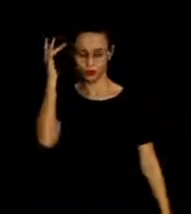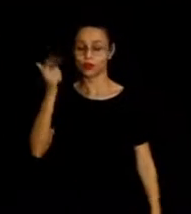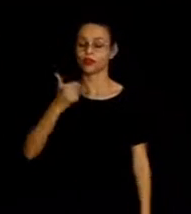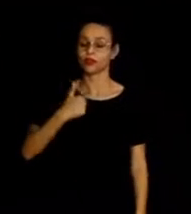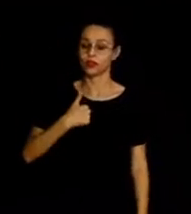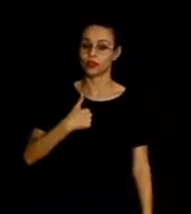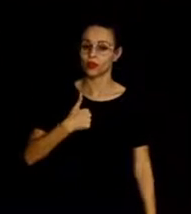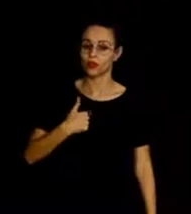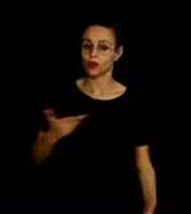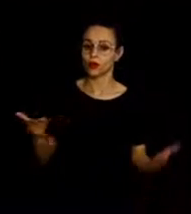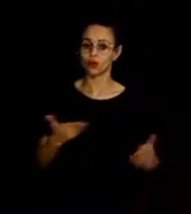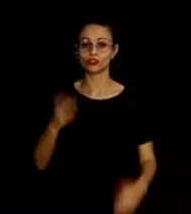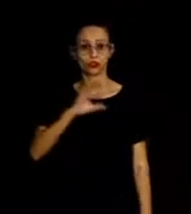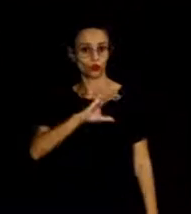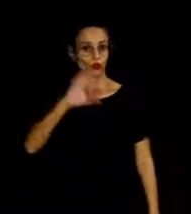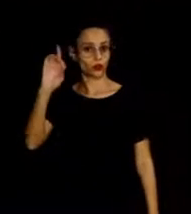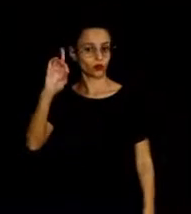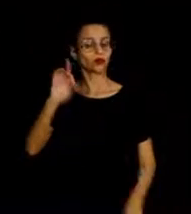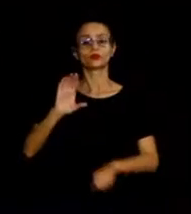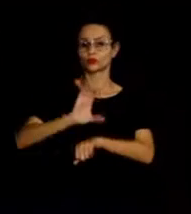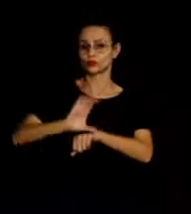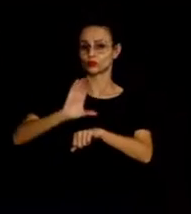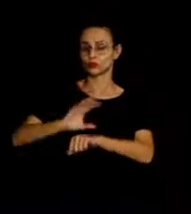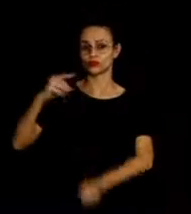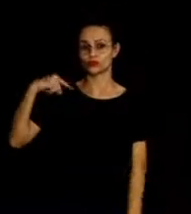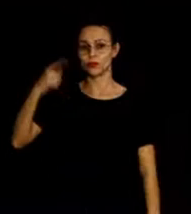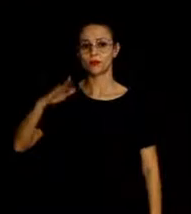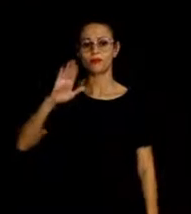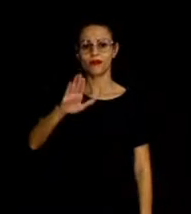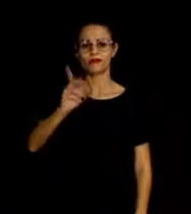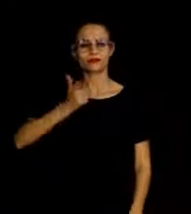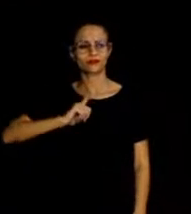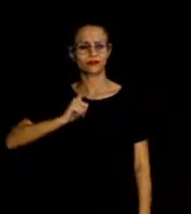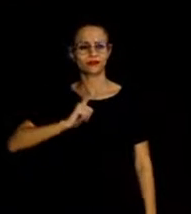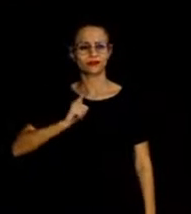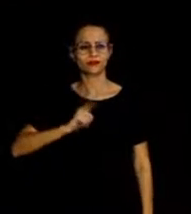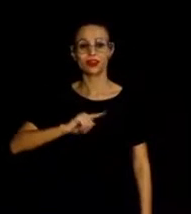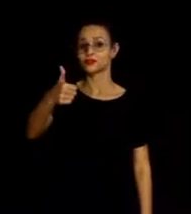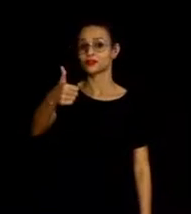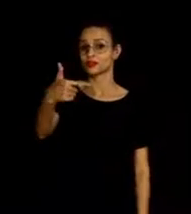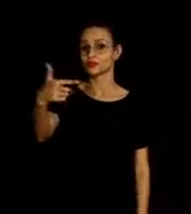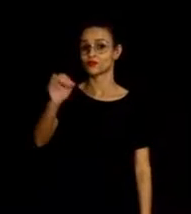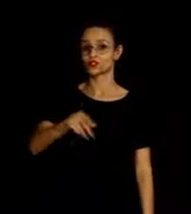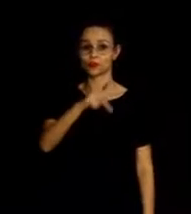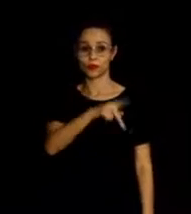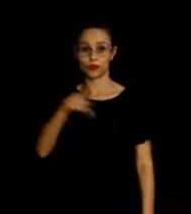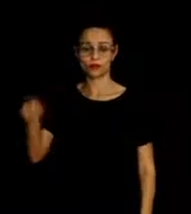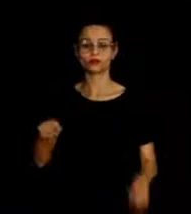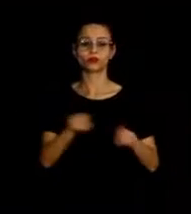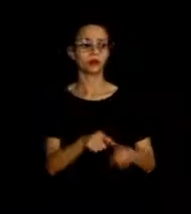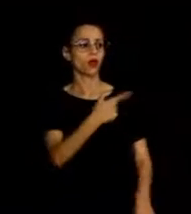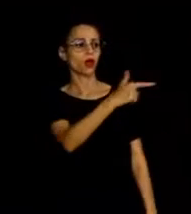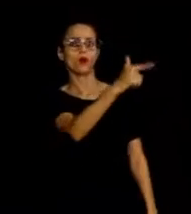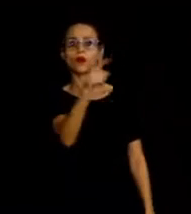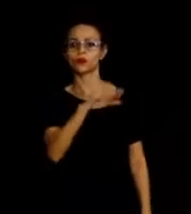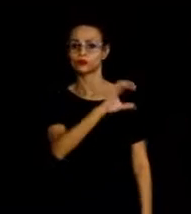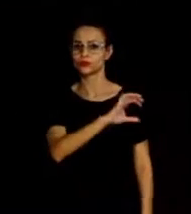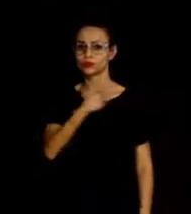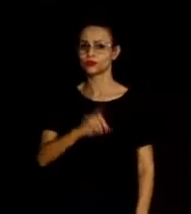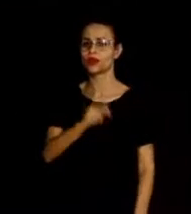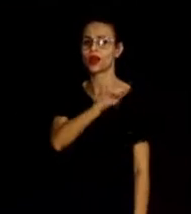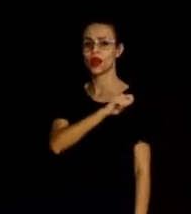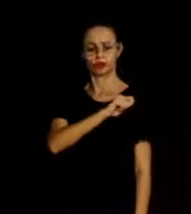eu eu sou hoje coordenador do curso mas existem 120 professores outros coordenadores